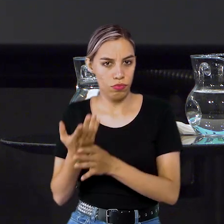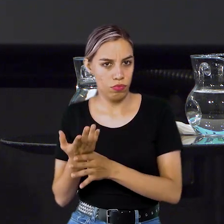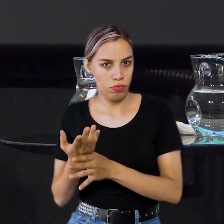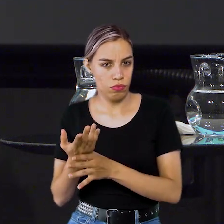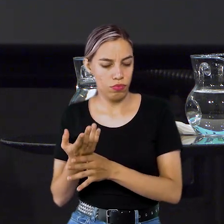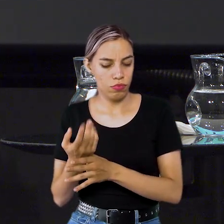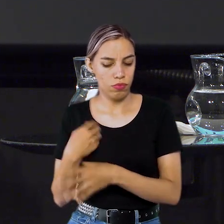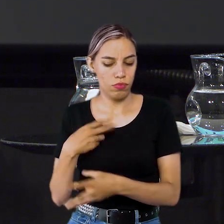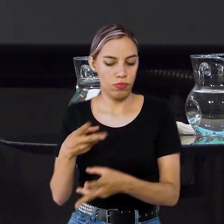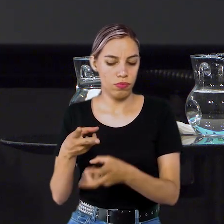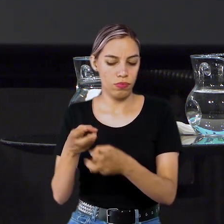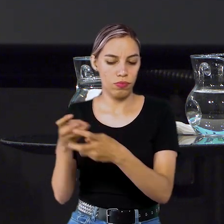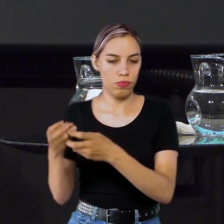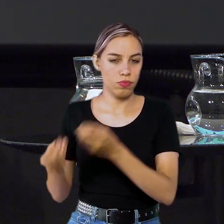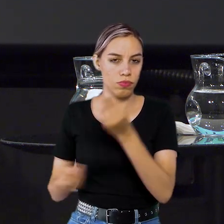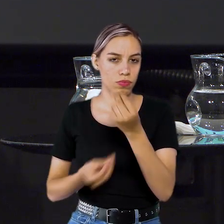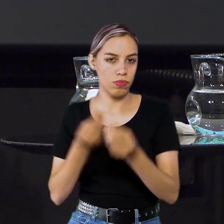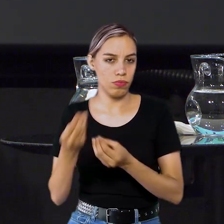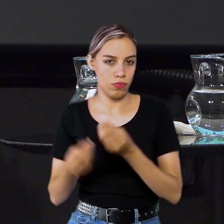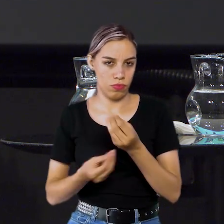nossa concepção.